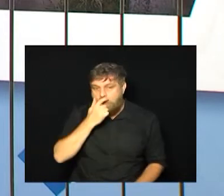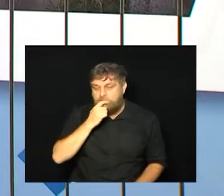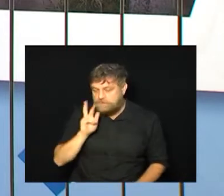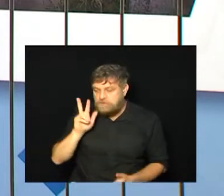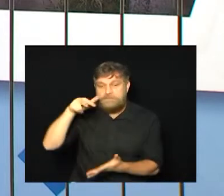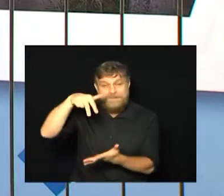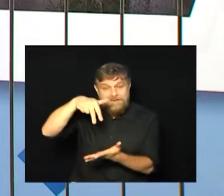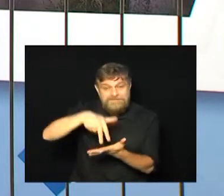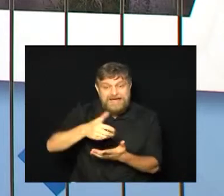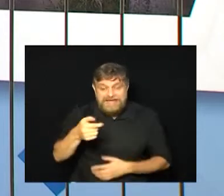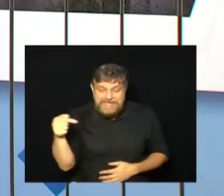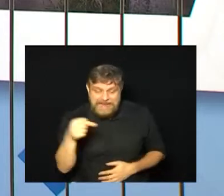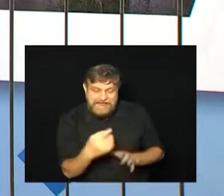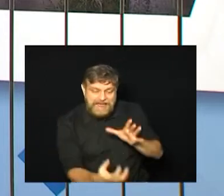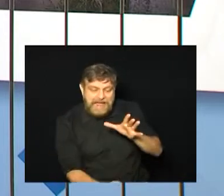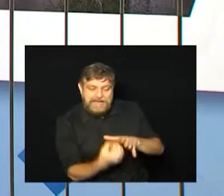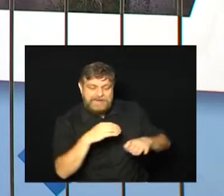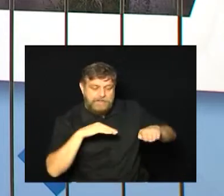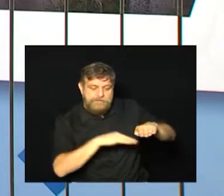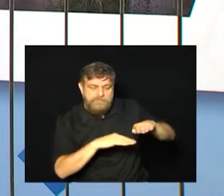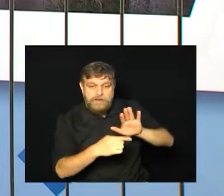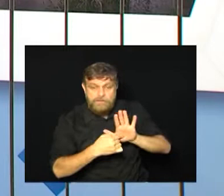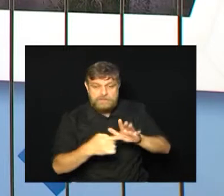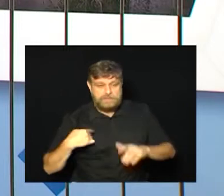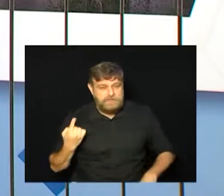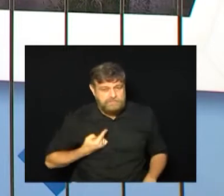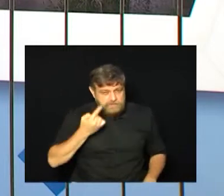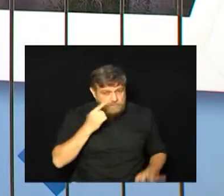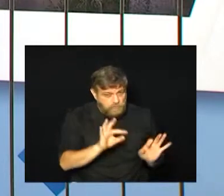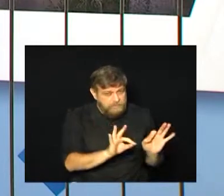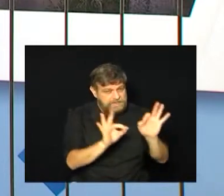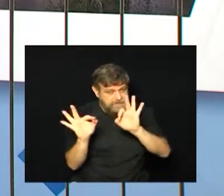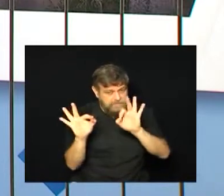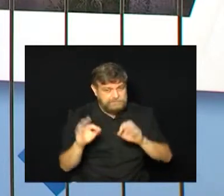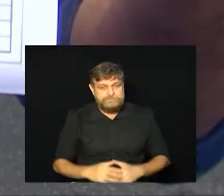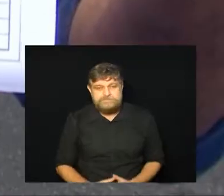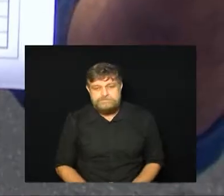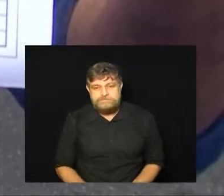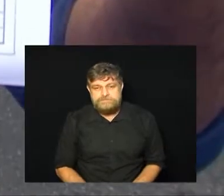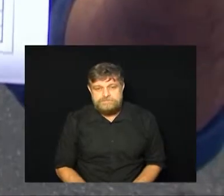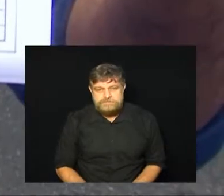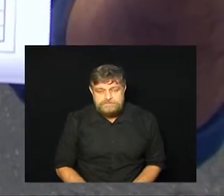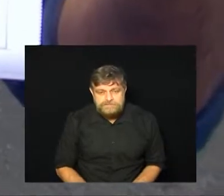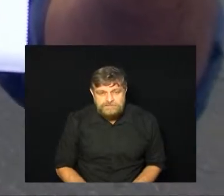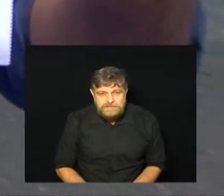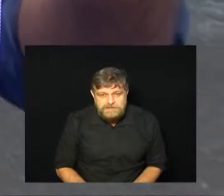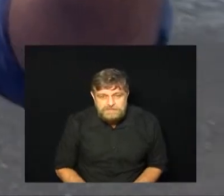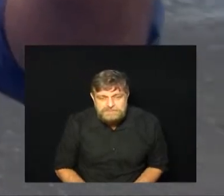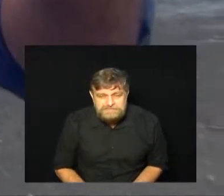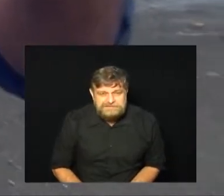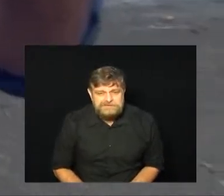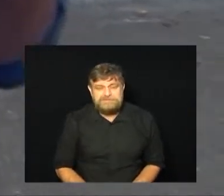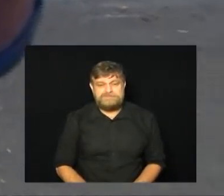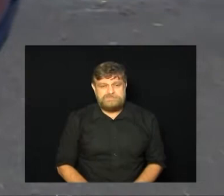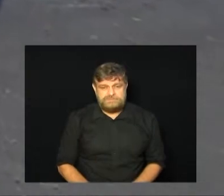local onde ele quer essa criação de bolsão para mostrar para a gente. Vamos conferir. profissionais para